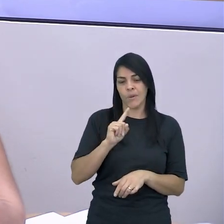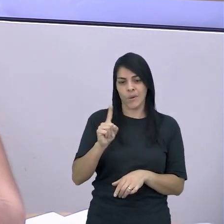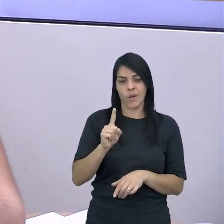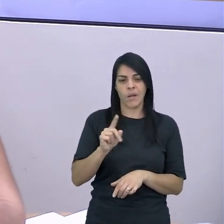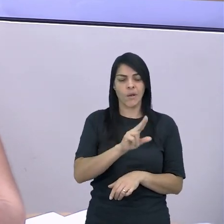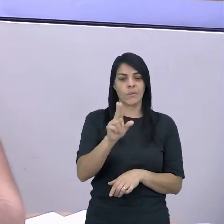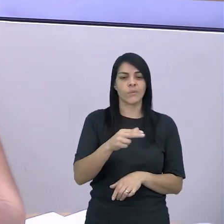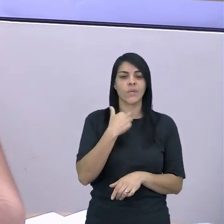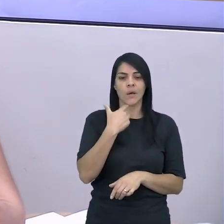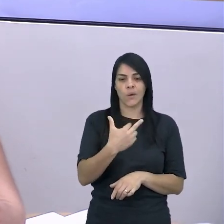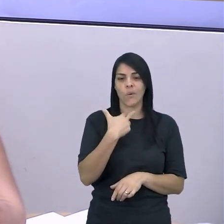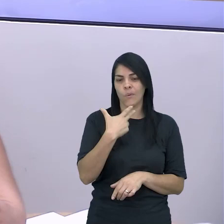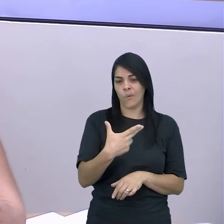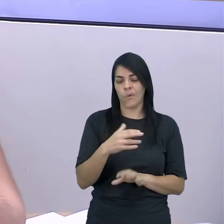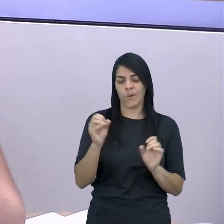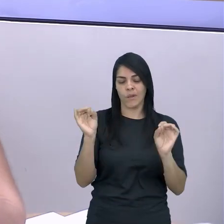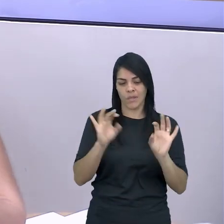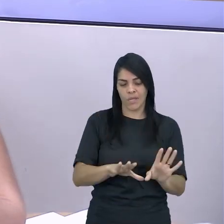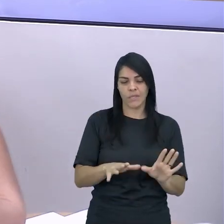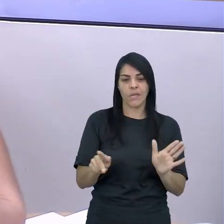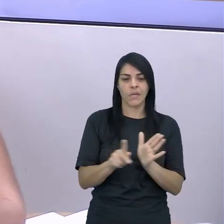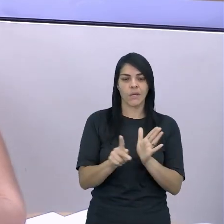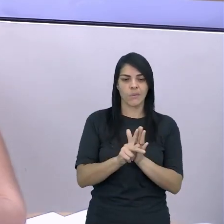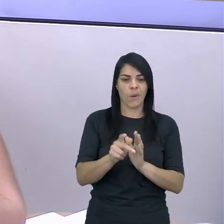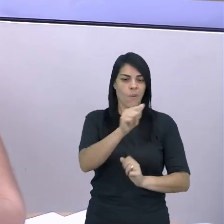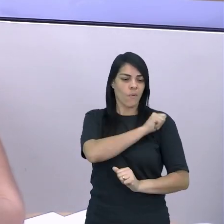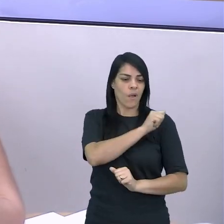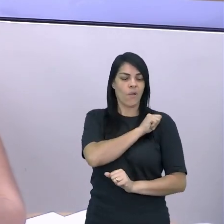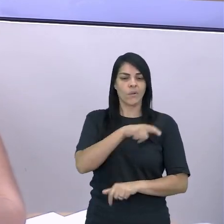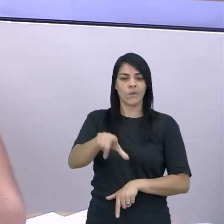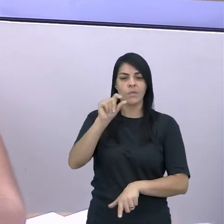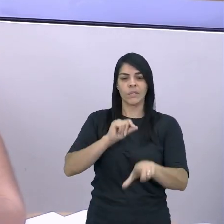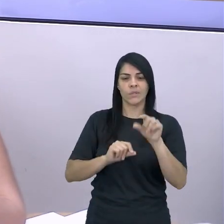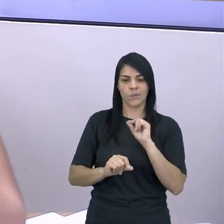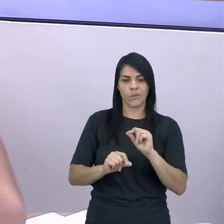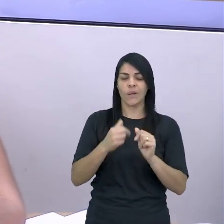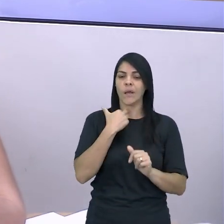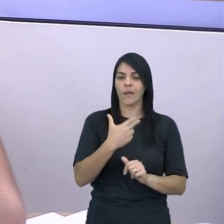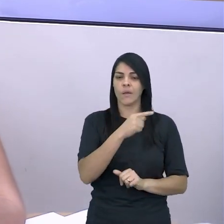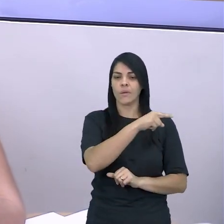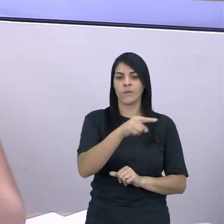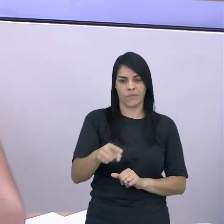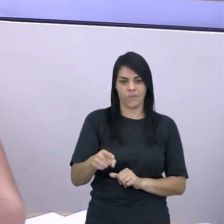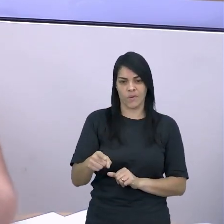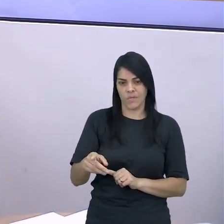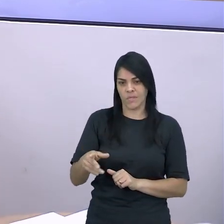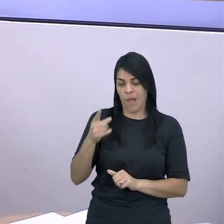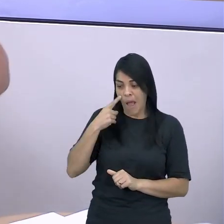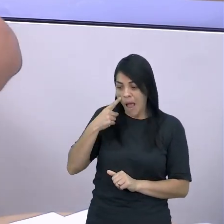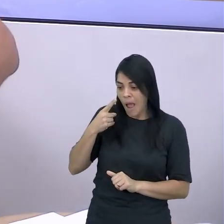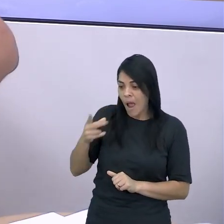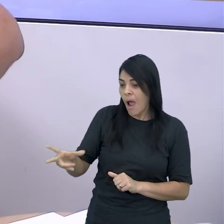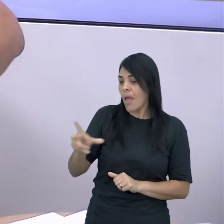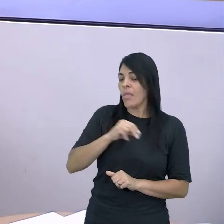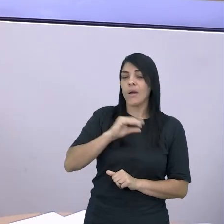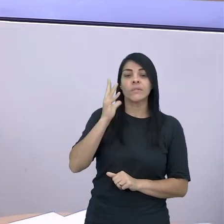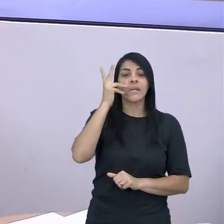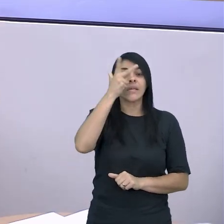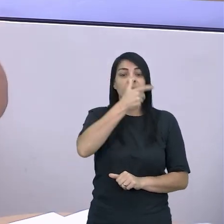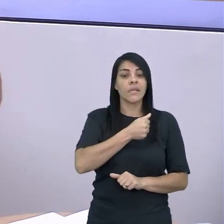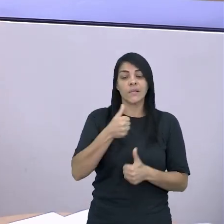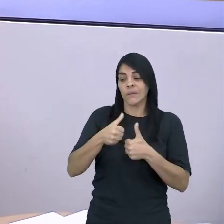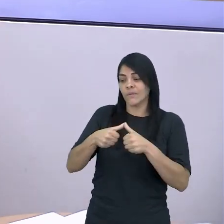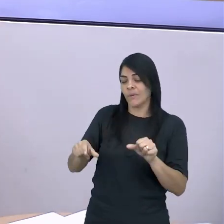cores, deixe com que eles escolham as cores e vocês fazem a cobrança das cores. Ai, que lindo que